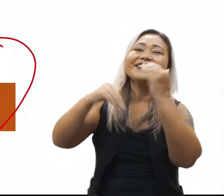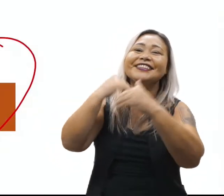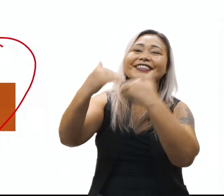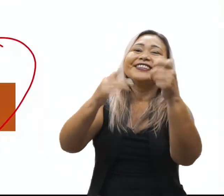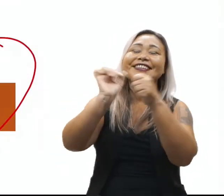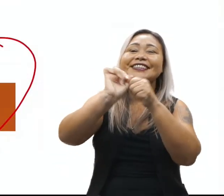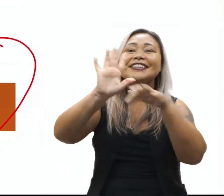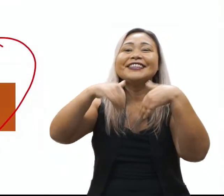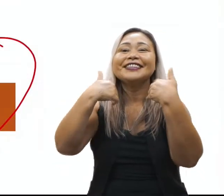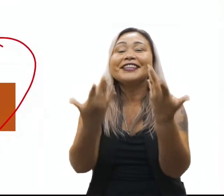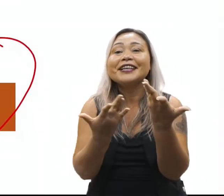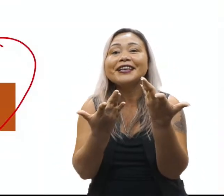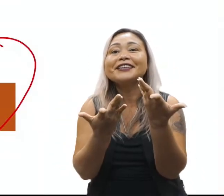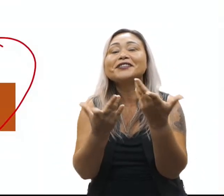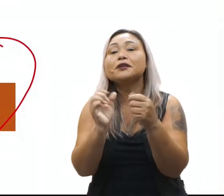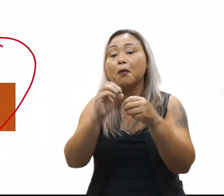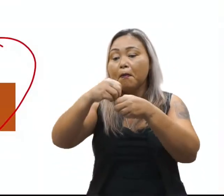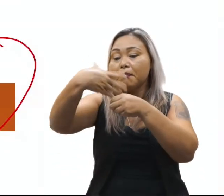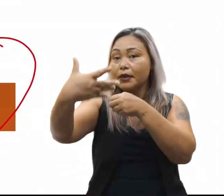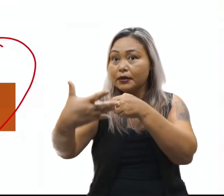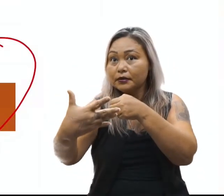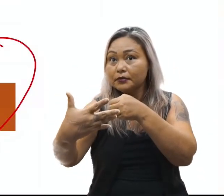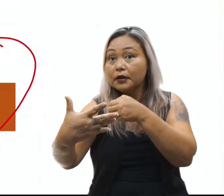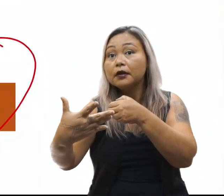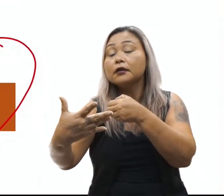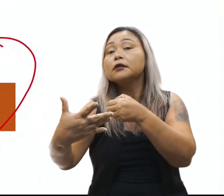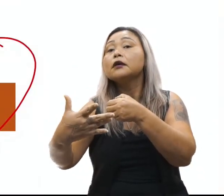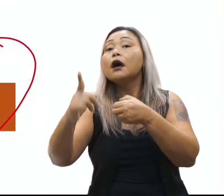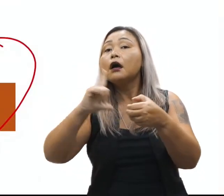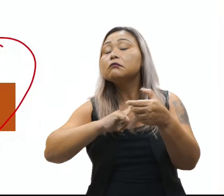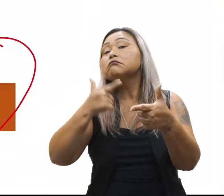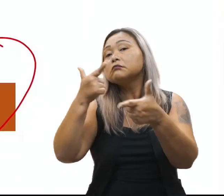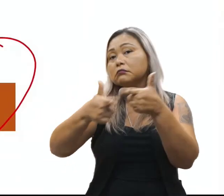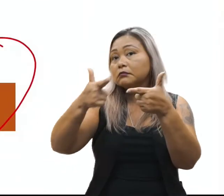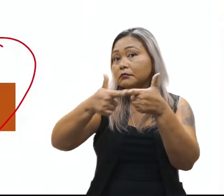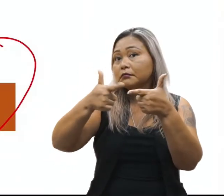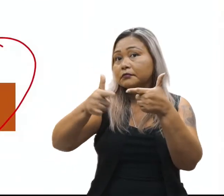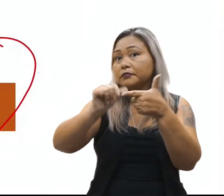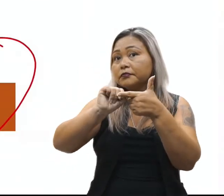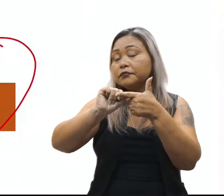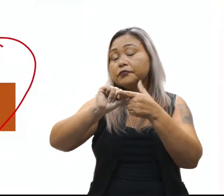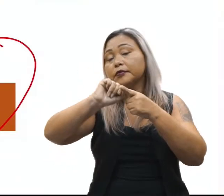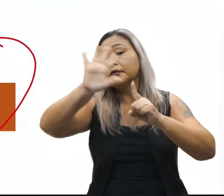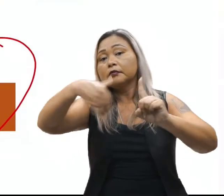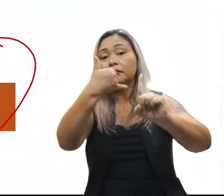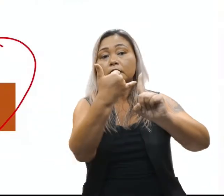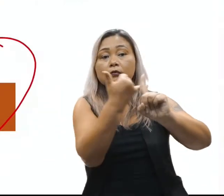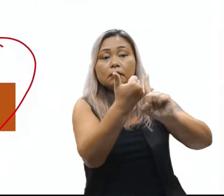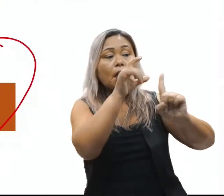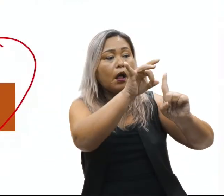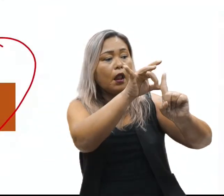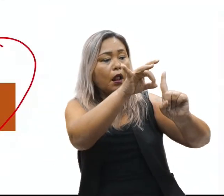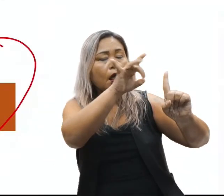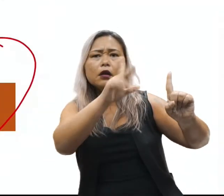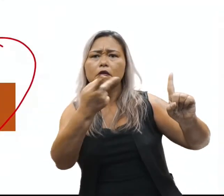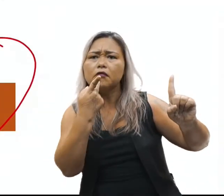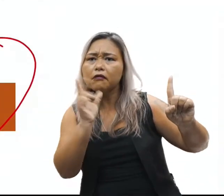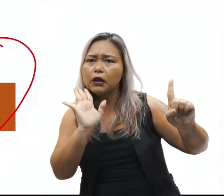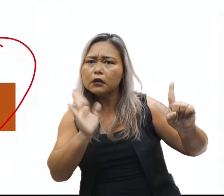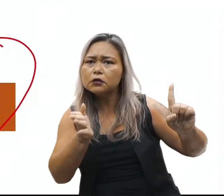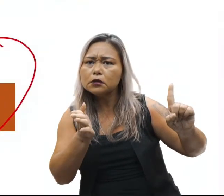contingente de imigrantes, ocorre esse problema, que é a xenofobia. Você já ouviu falar na